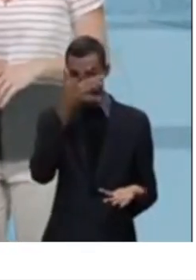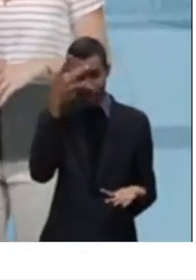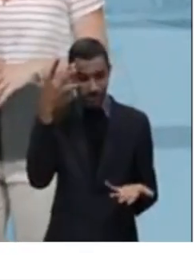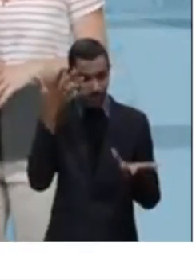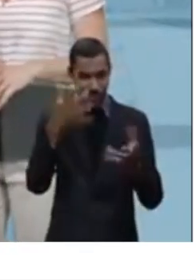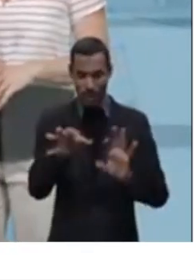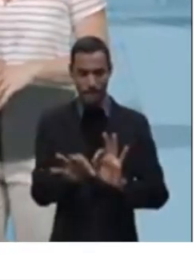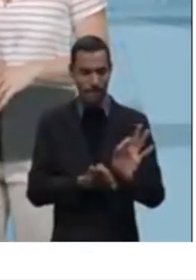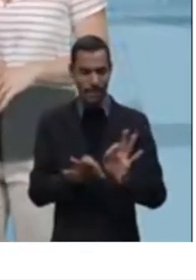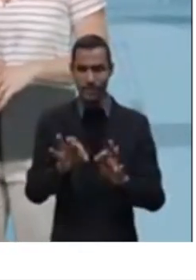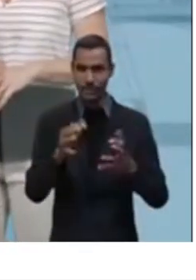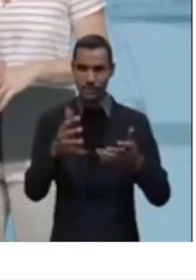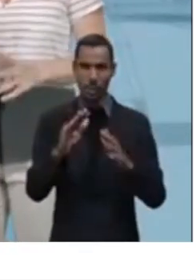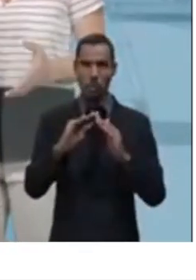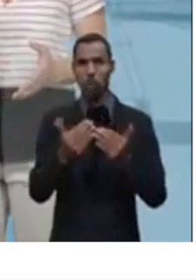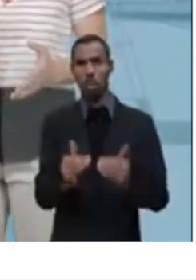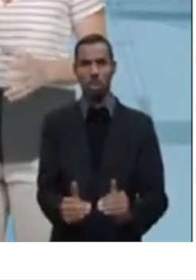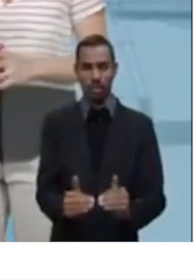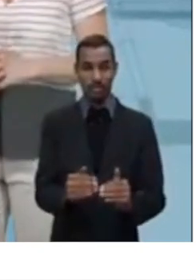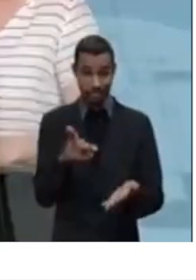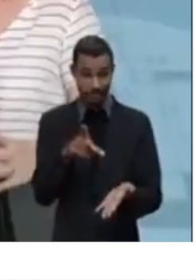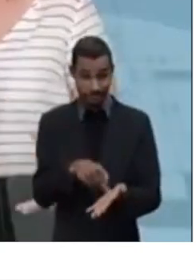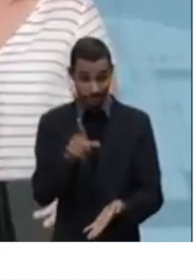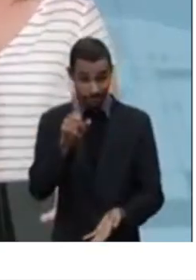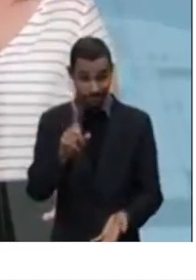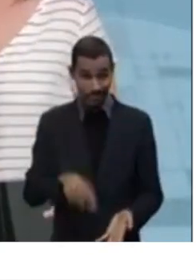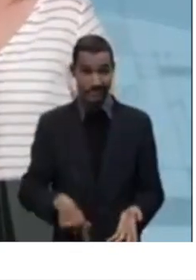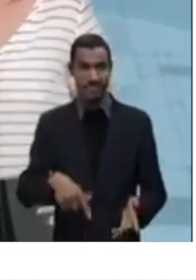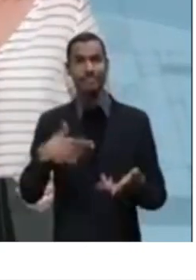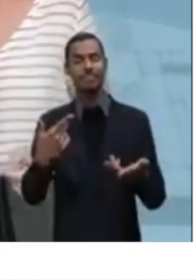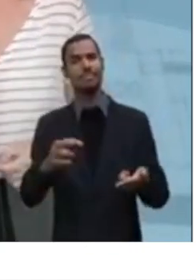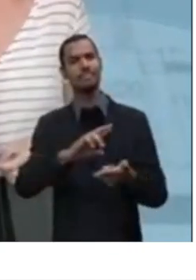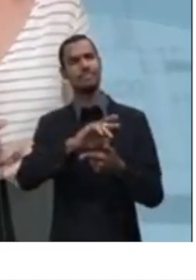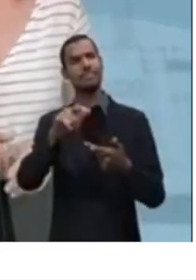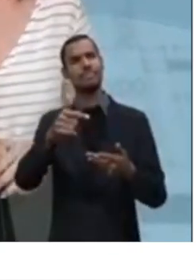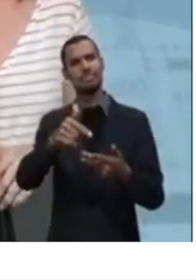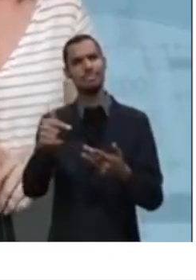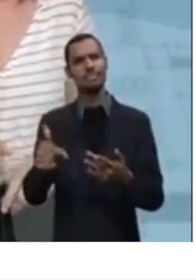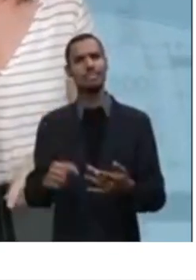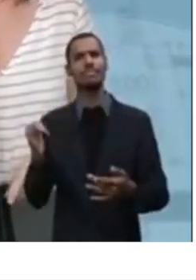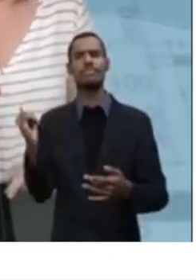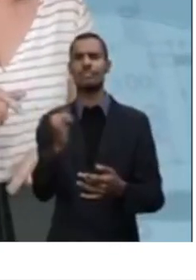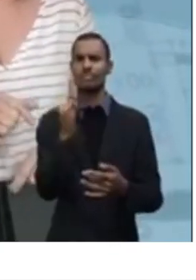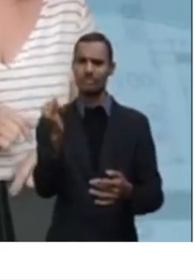seu planejamento desmoronar. Não é mesmo? Por essas e outras, é muito